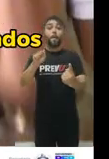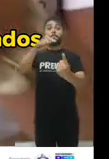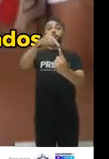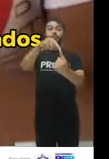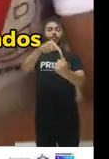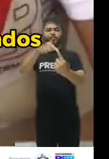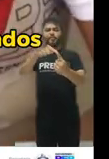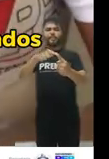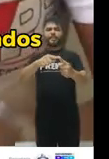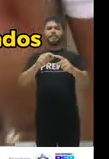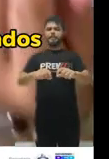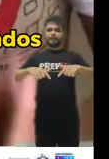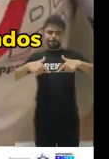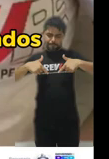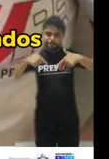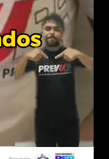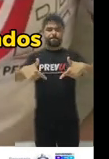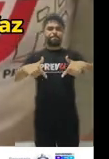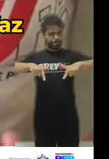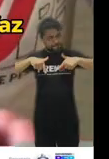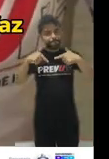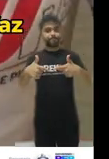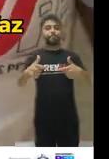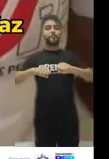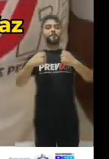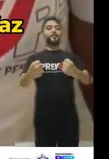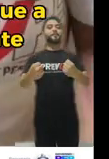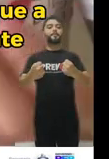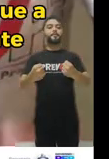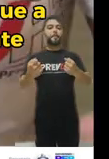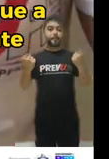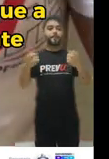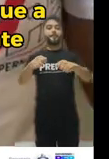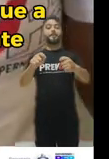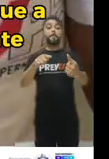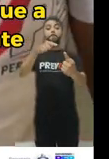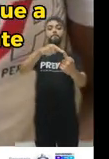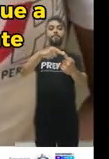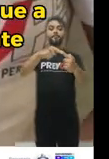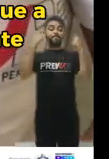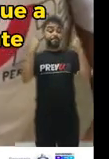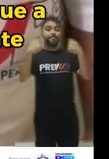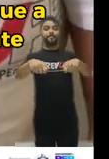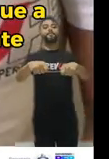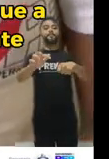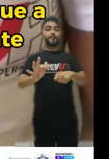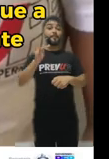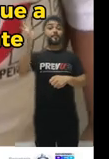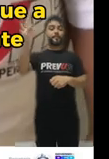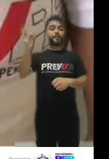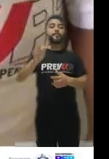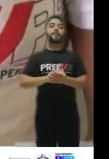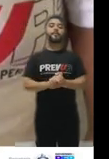eles possam ser concretizados e alcançados, nada do que a gente faz ele se limita de fato ao que a gente quer